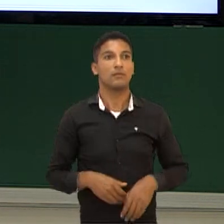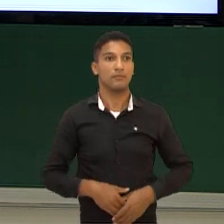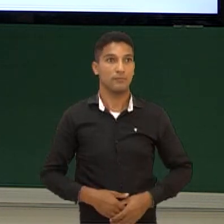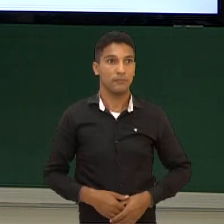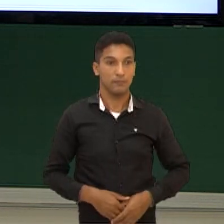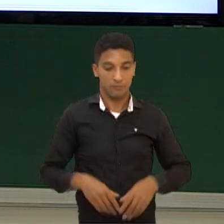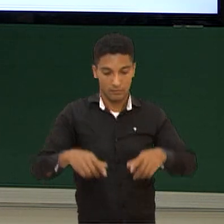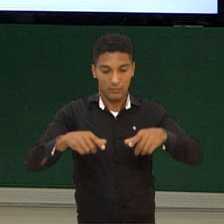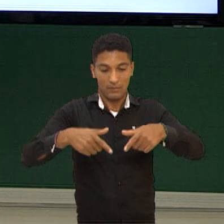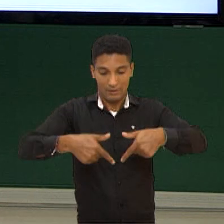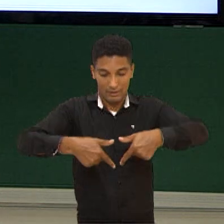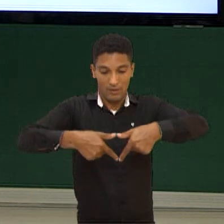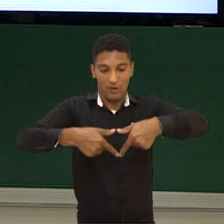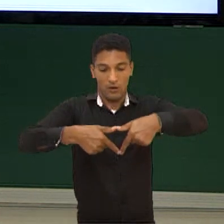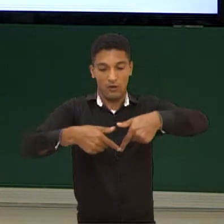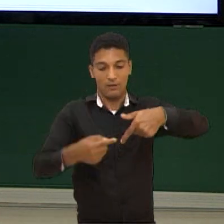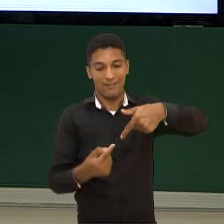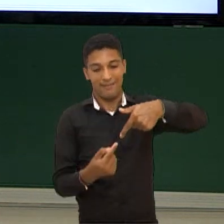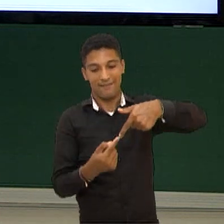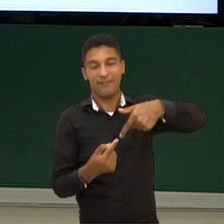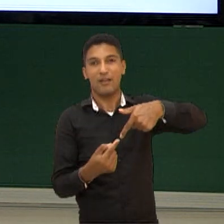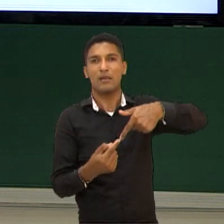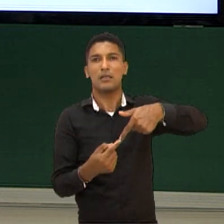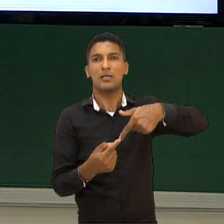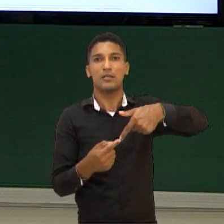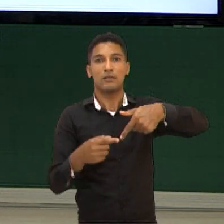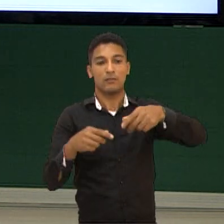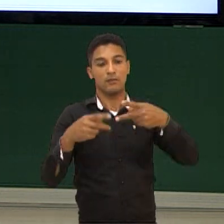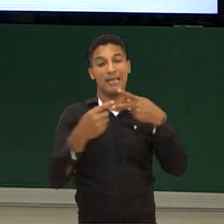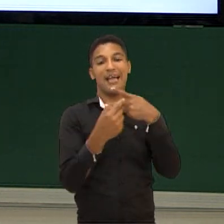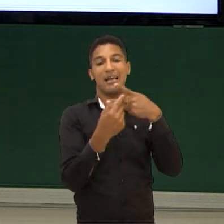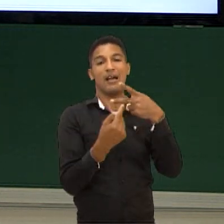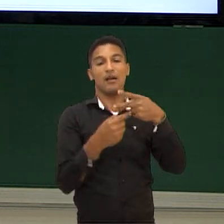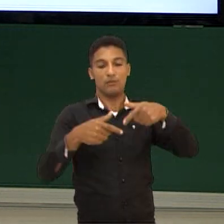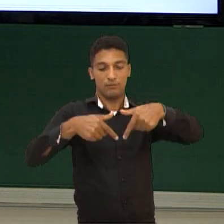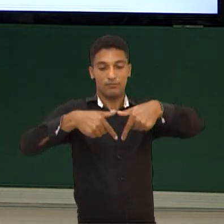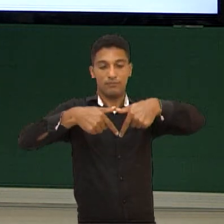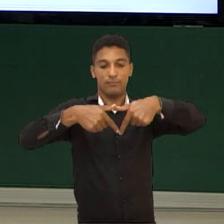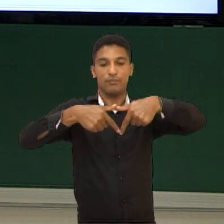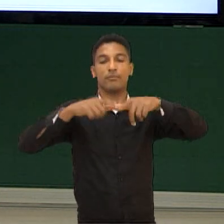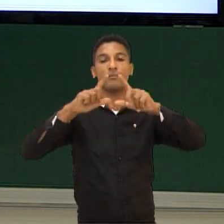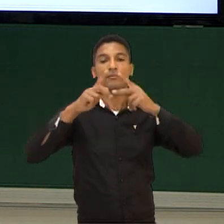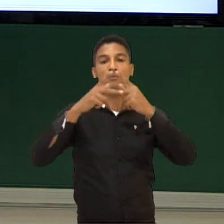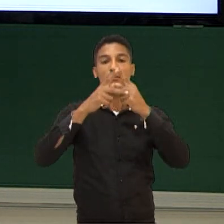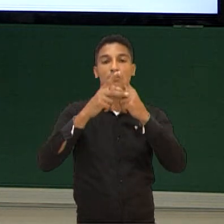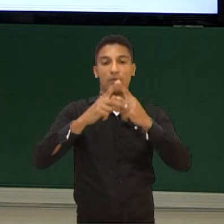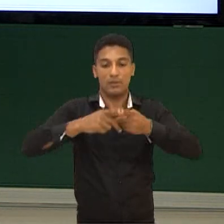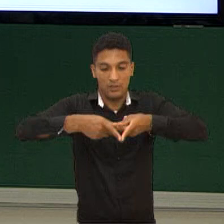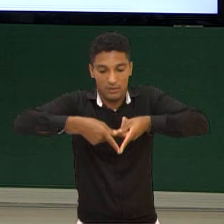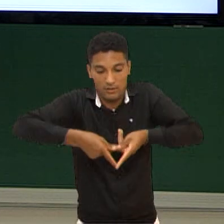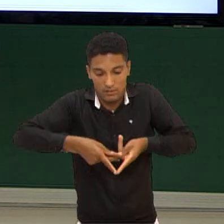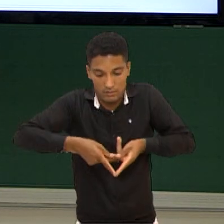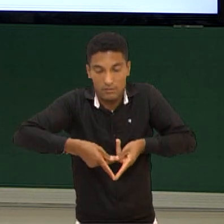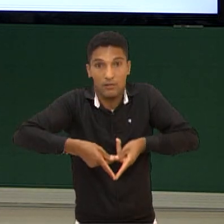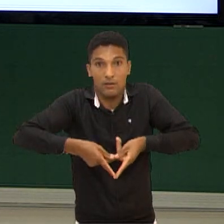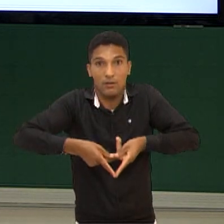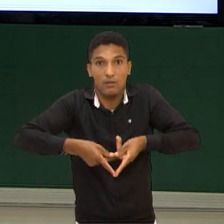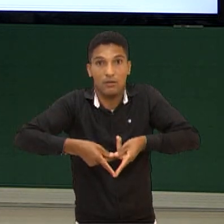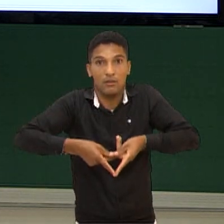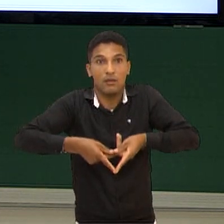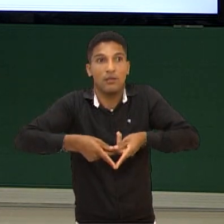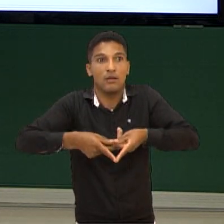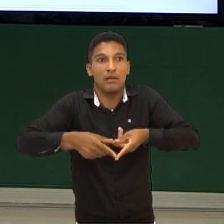Ou então, na letra B, será que ele mede 90 graus? Ou então, será que vai medir 120